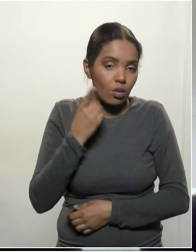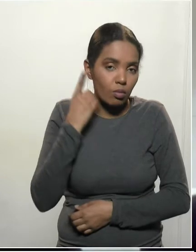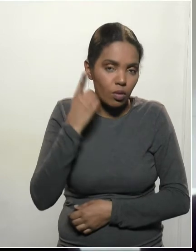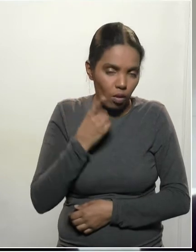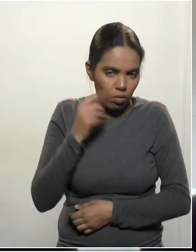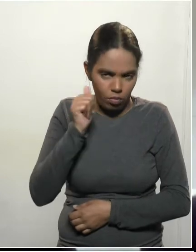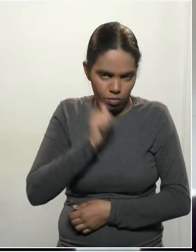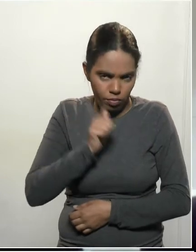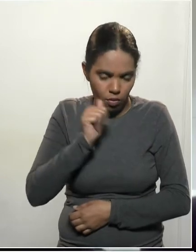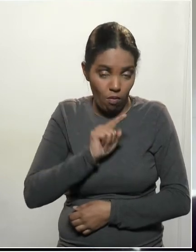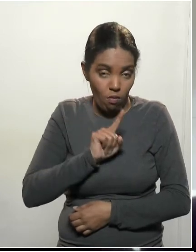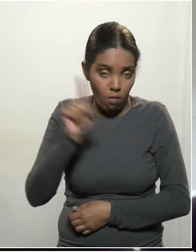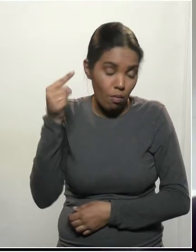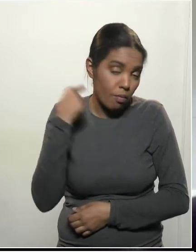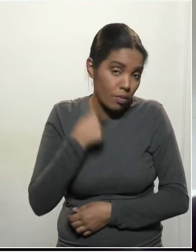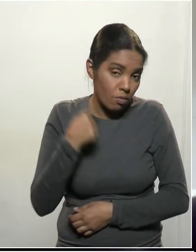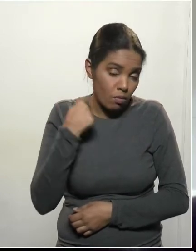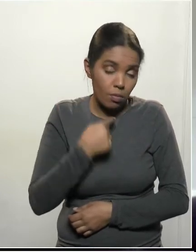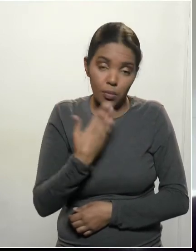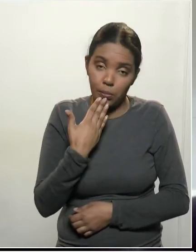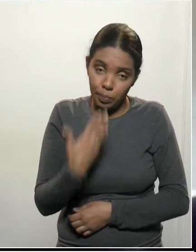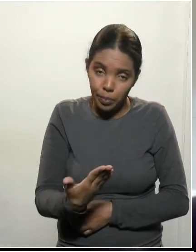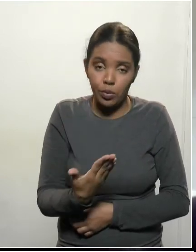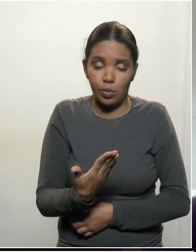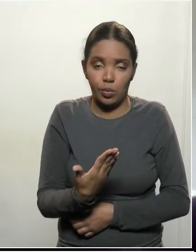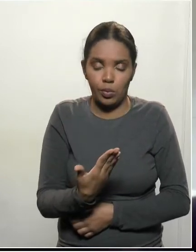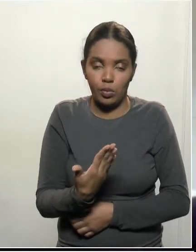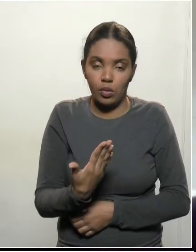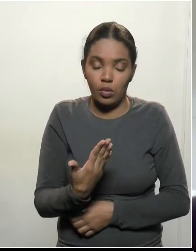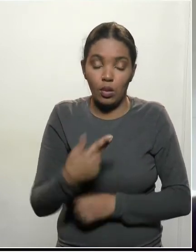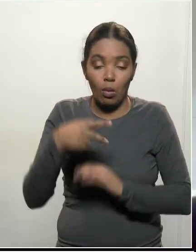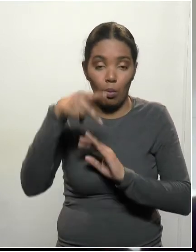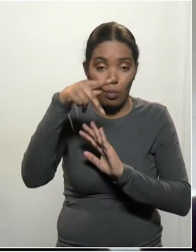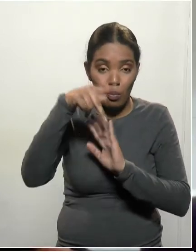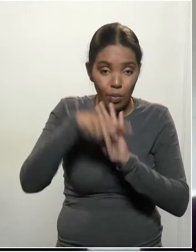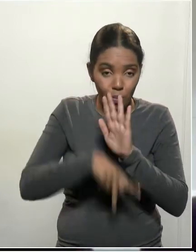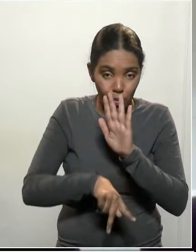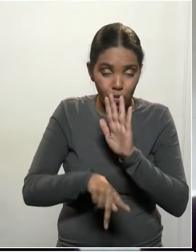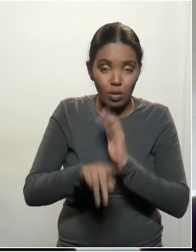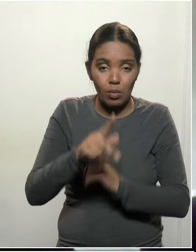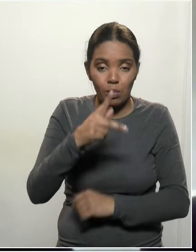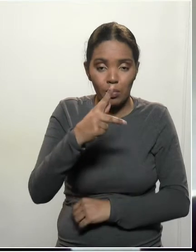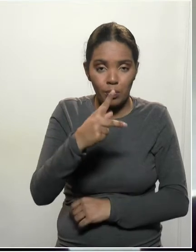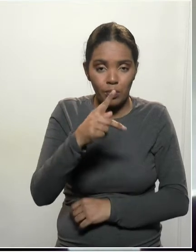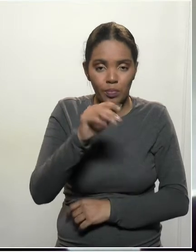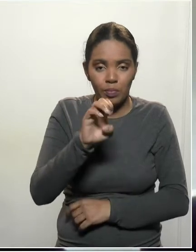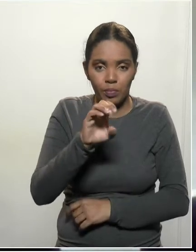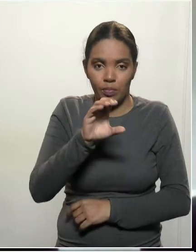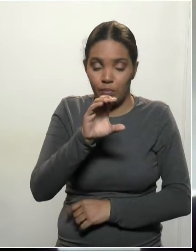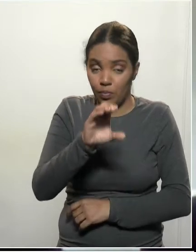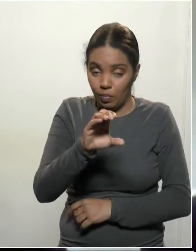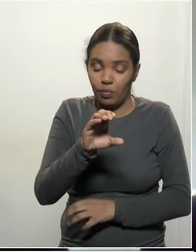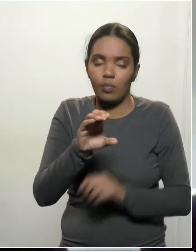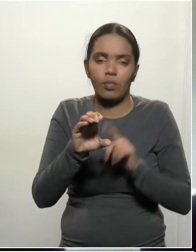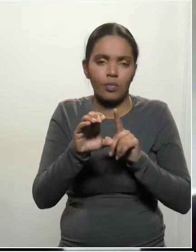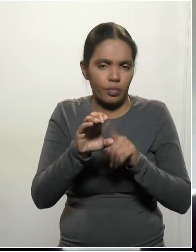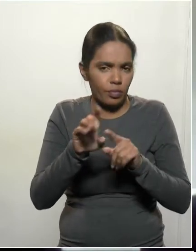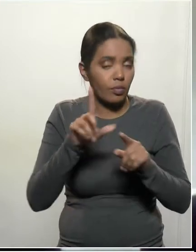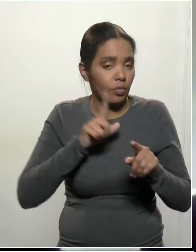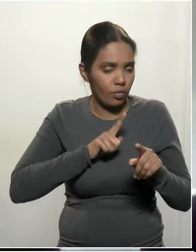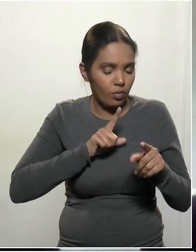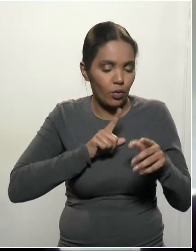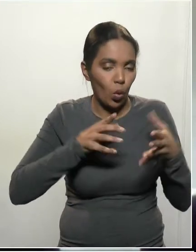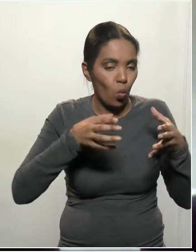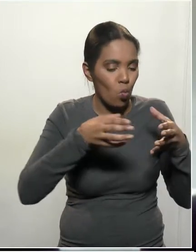Gerais. Então, esta PEC, ela tramita numa comissão especial,